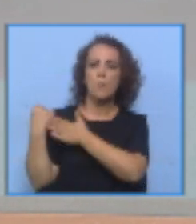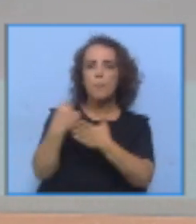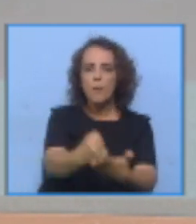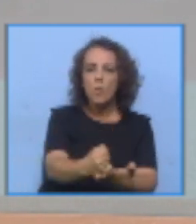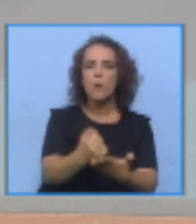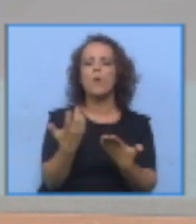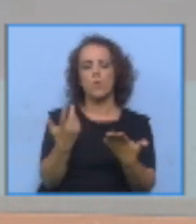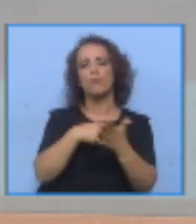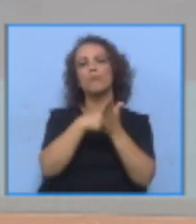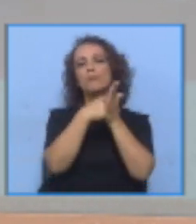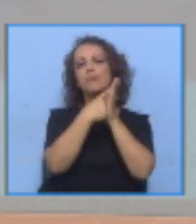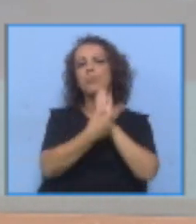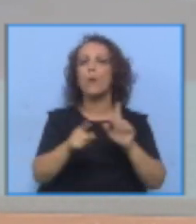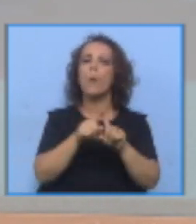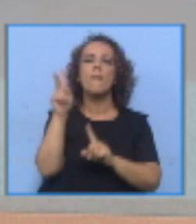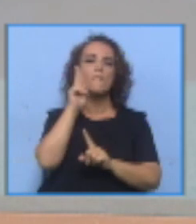E